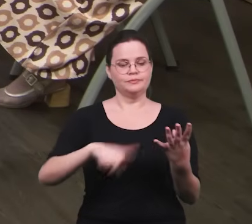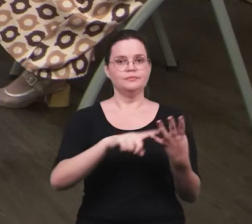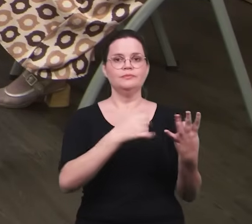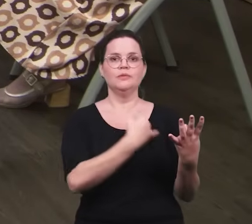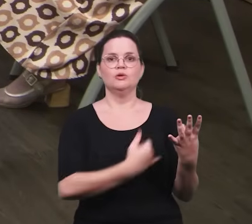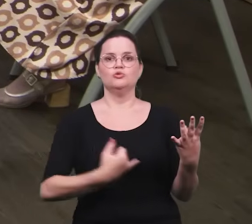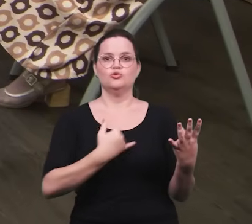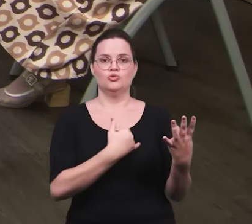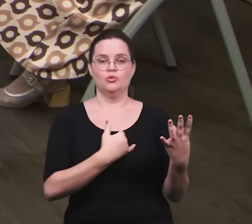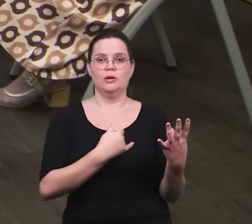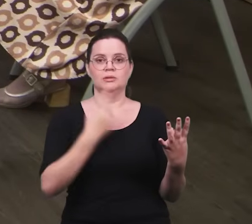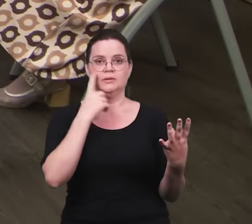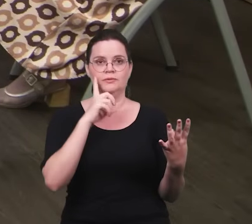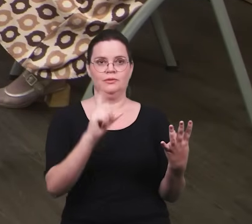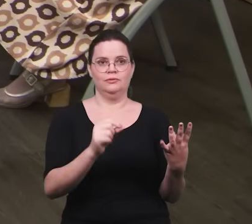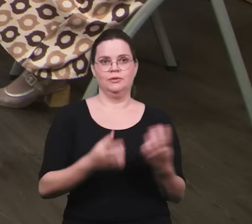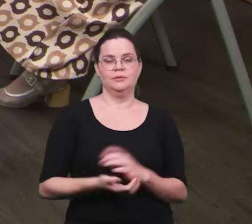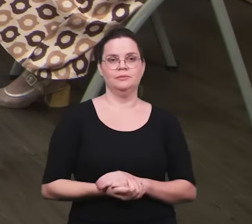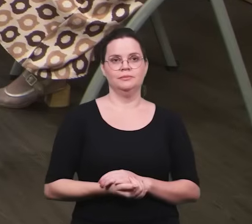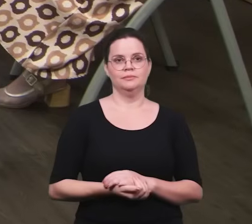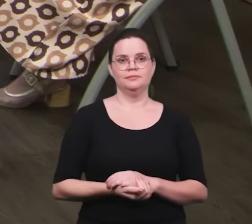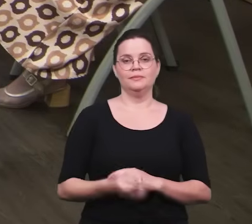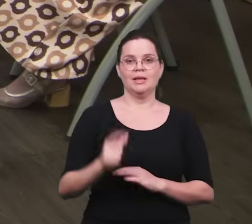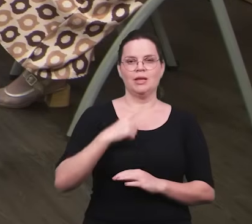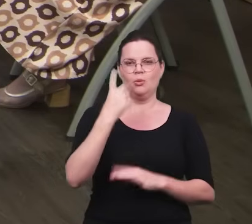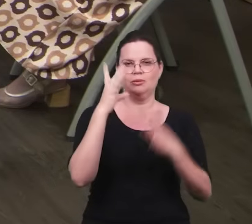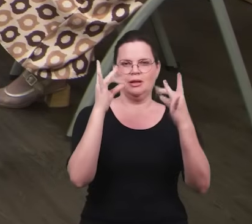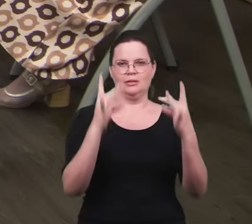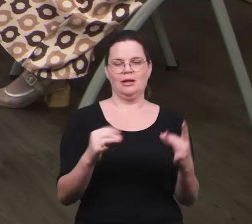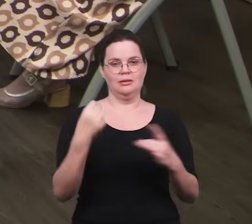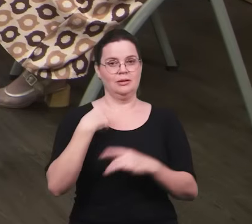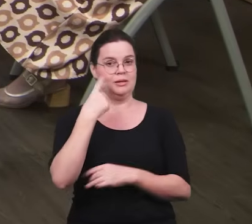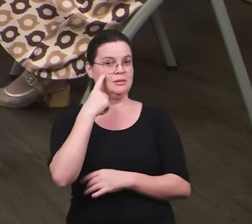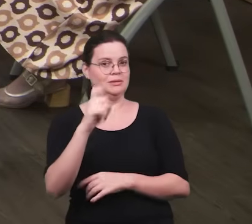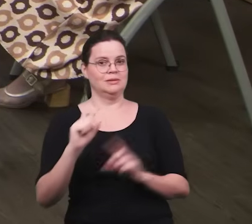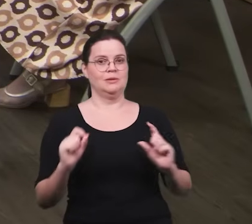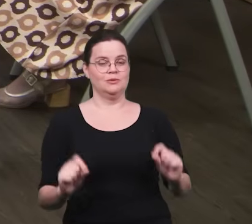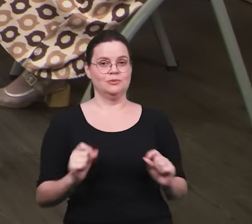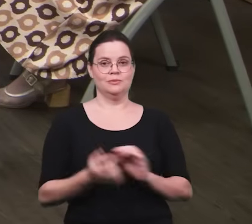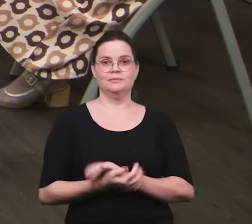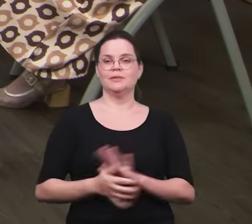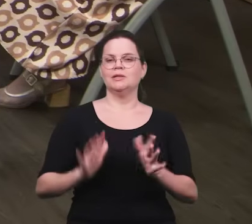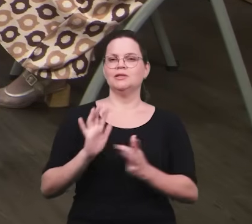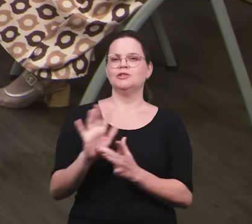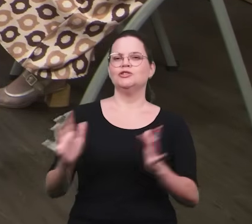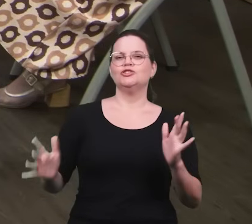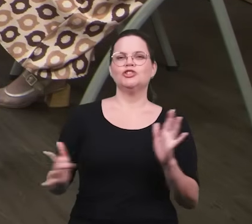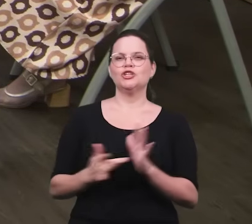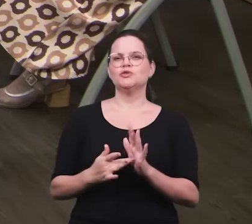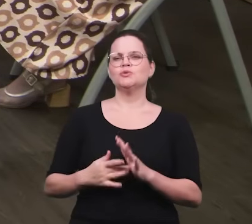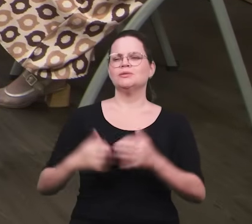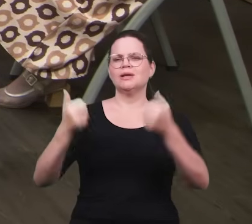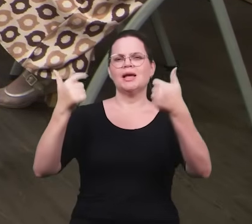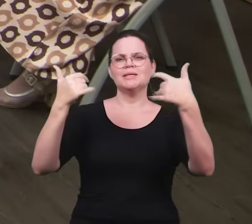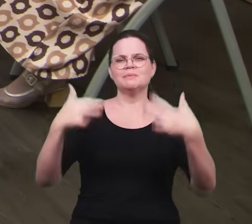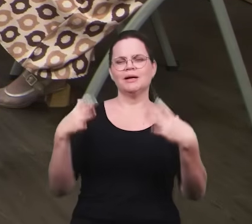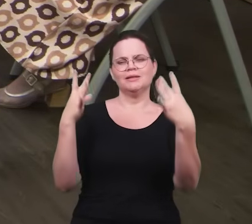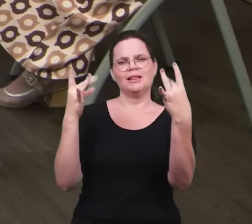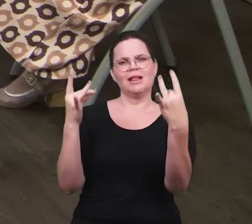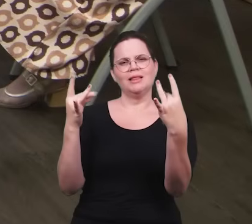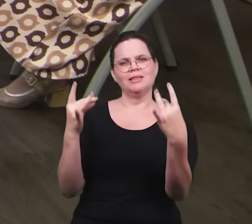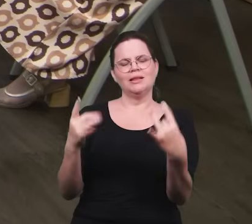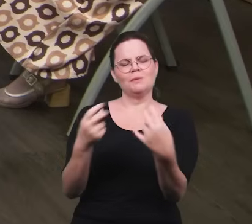você vai ver no Evangelho segundo João, um detalhe interessante, que é Jesus tratando